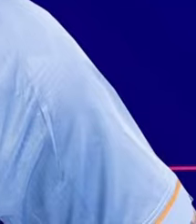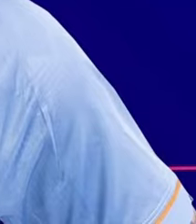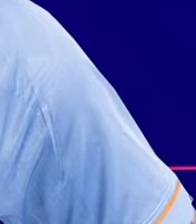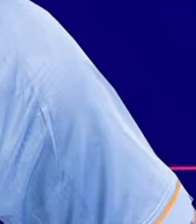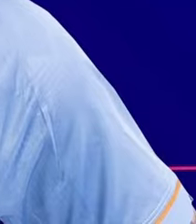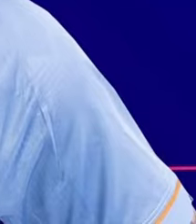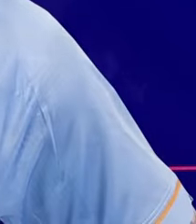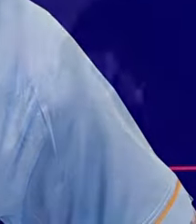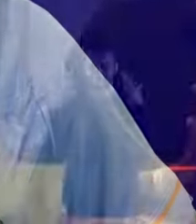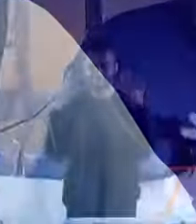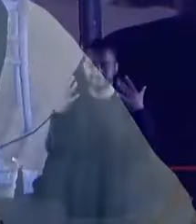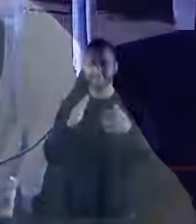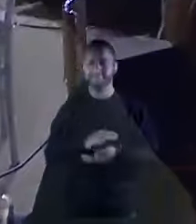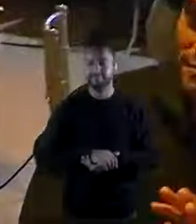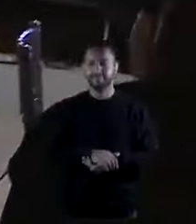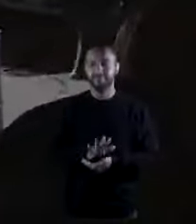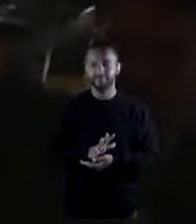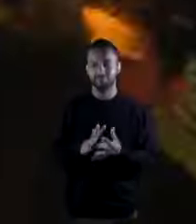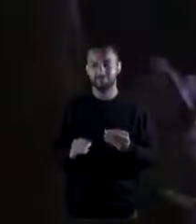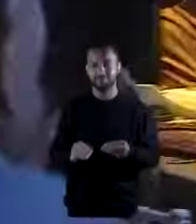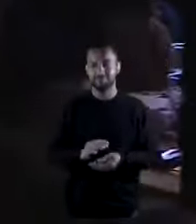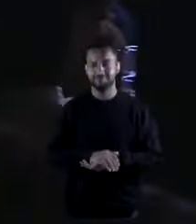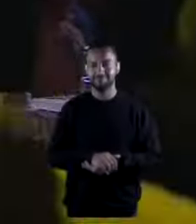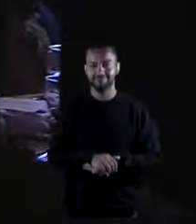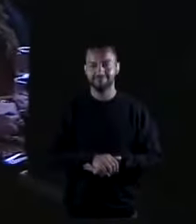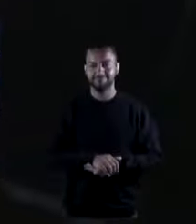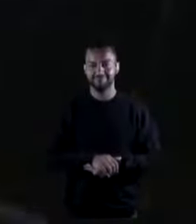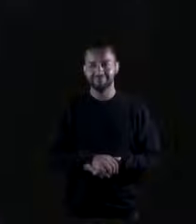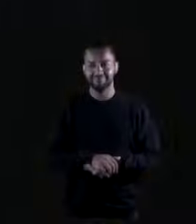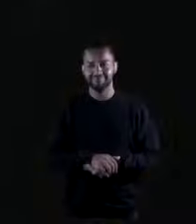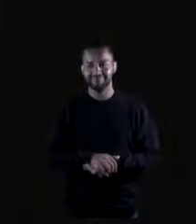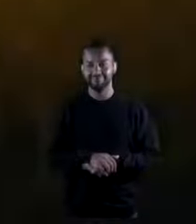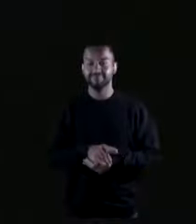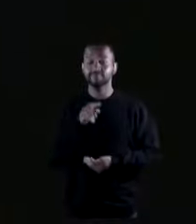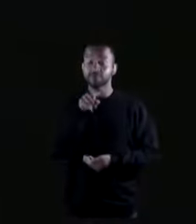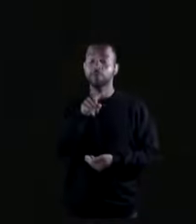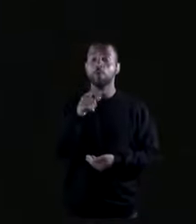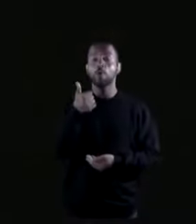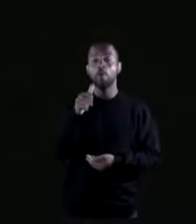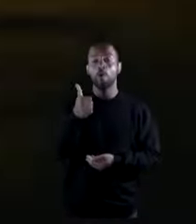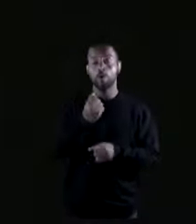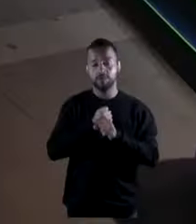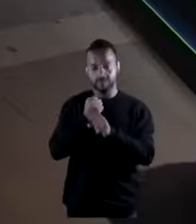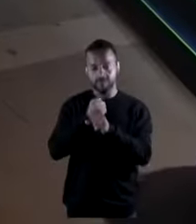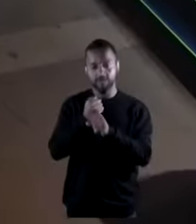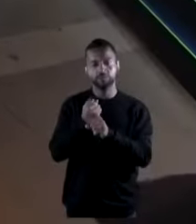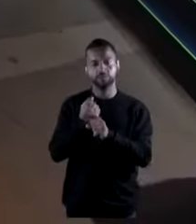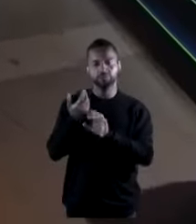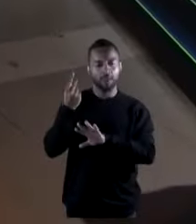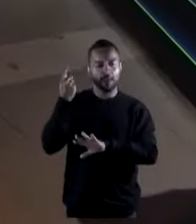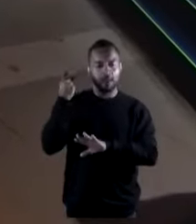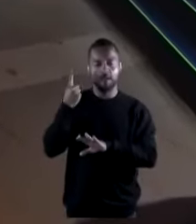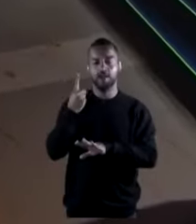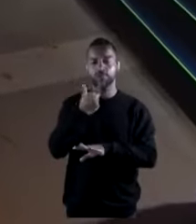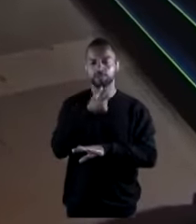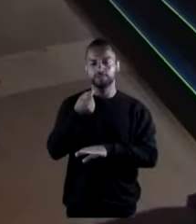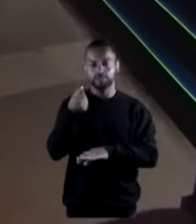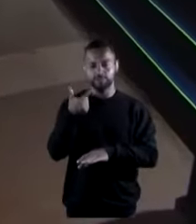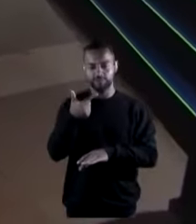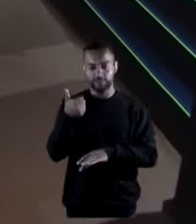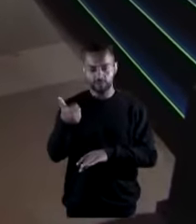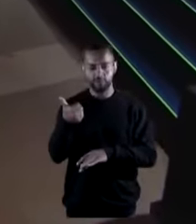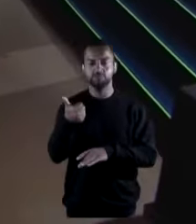Palmas para o João Paulo, ele que está no peixe já há 11 anos, é titular absoluto desde 2021, é o atleta que mais jogou